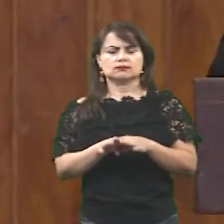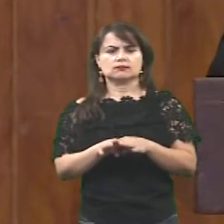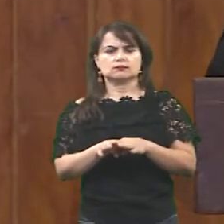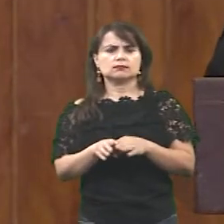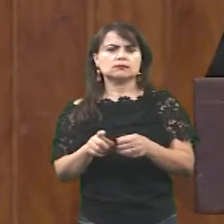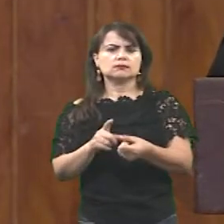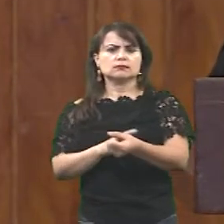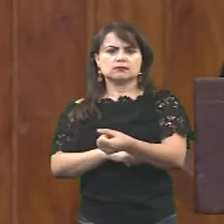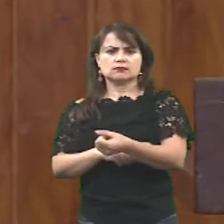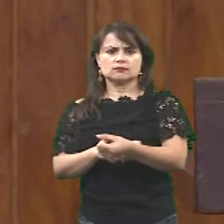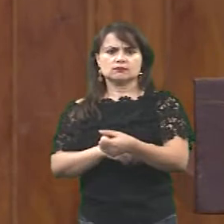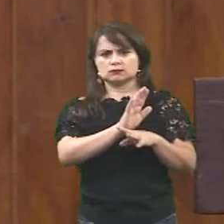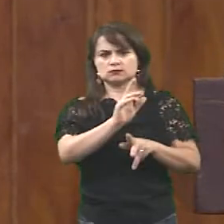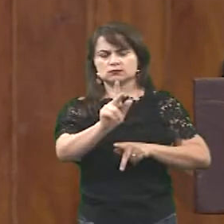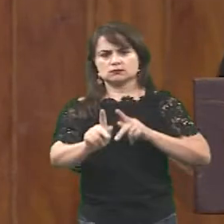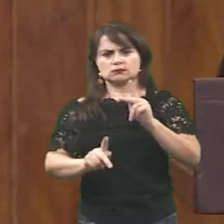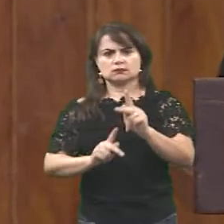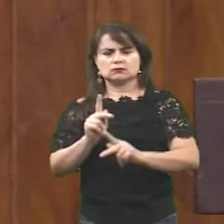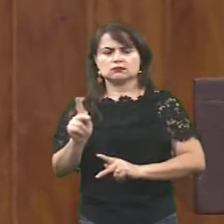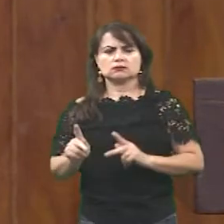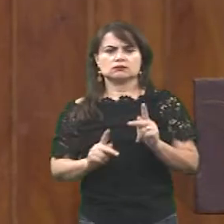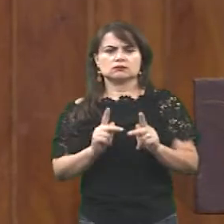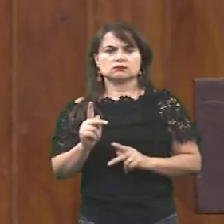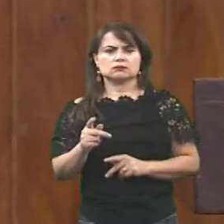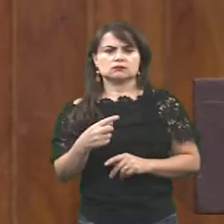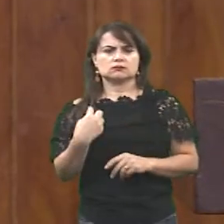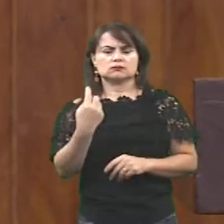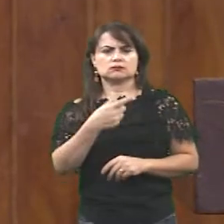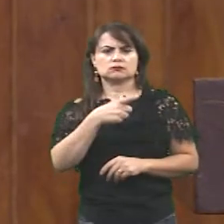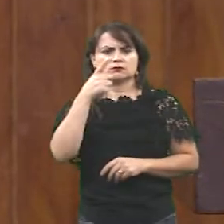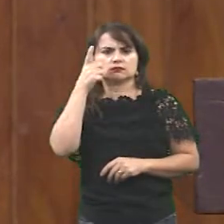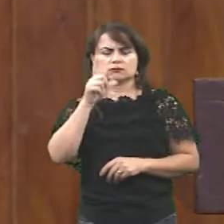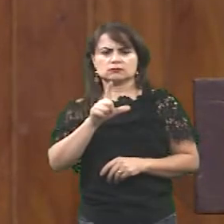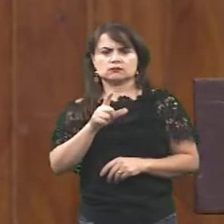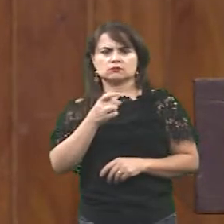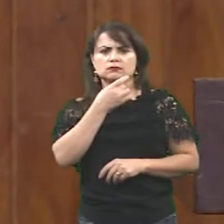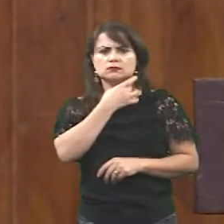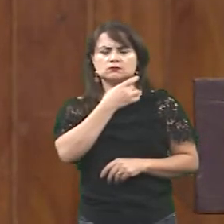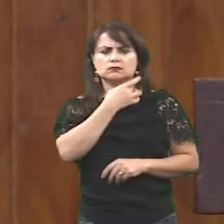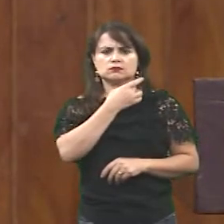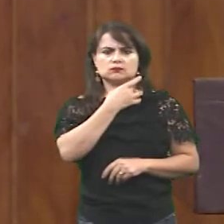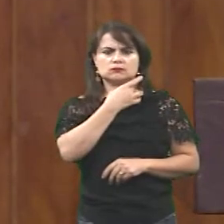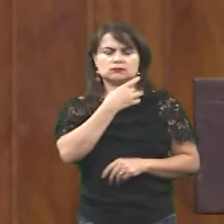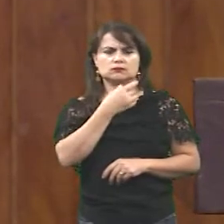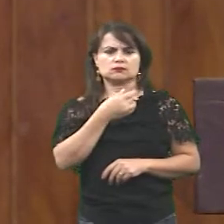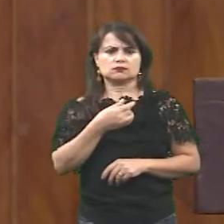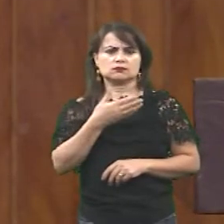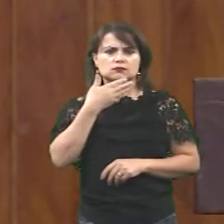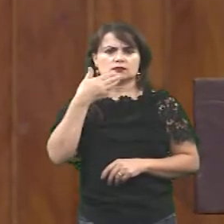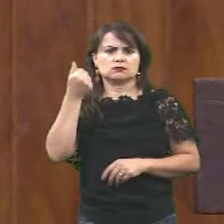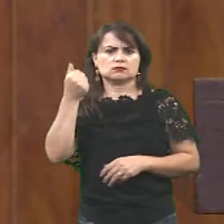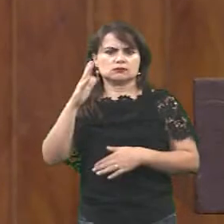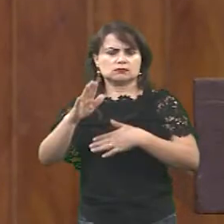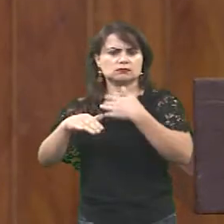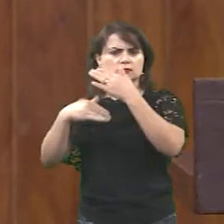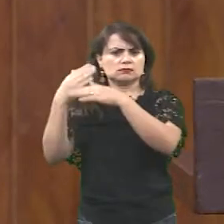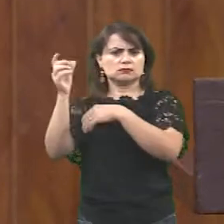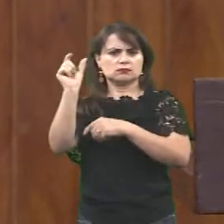outros, respeitando-se. Conquistemos uma Marília para vez mais próspera e